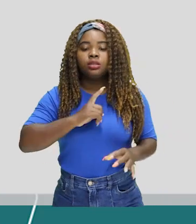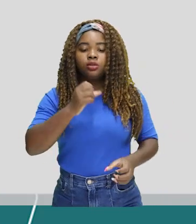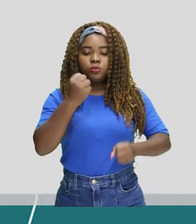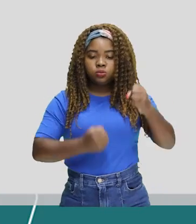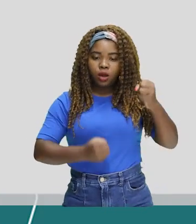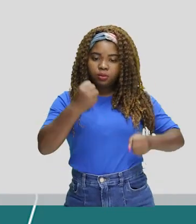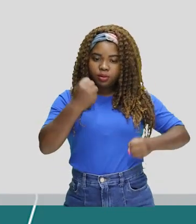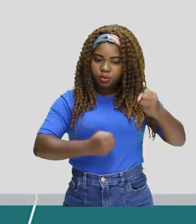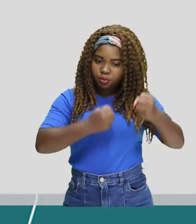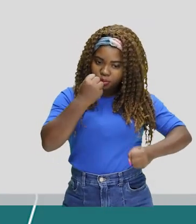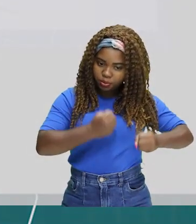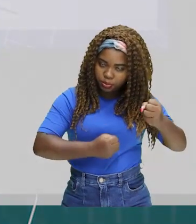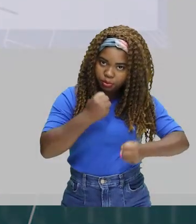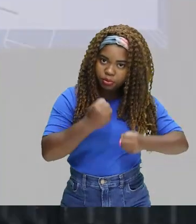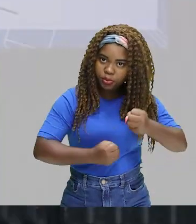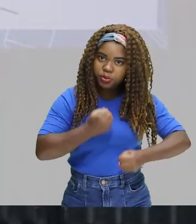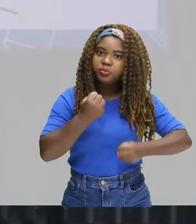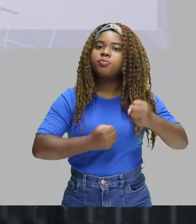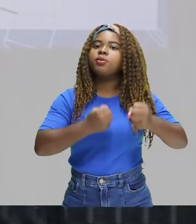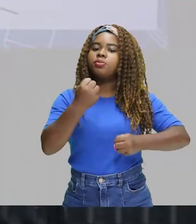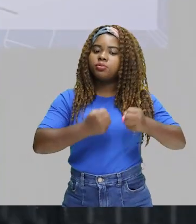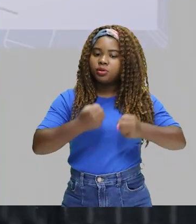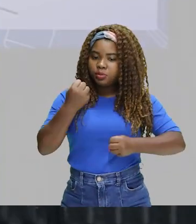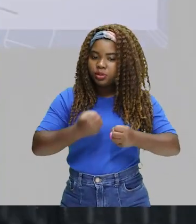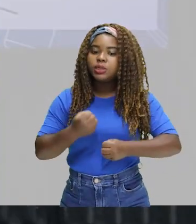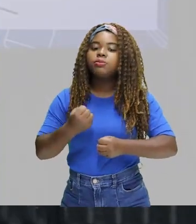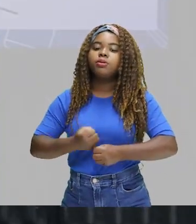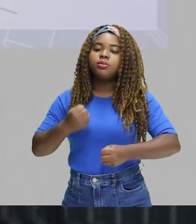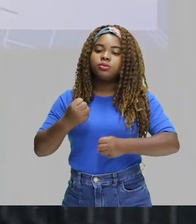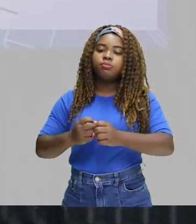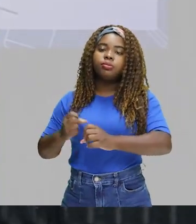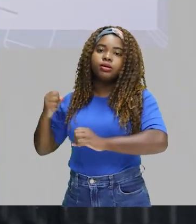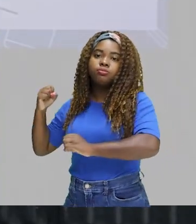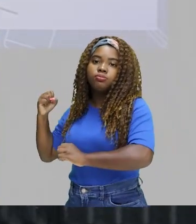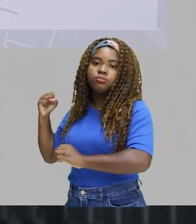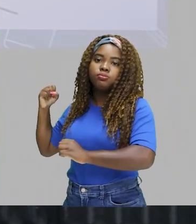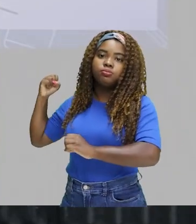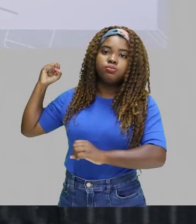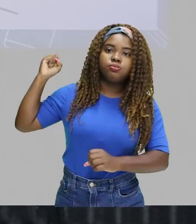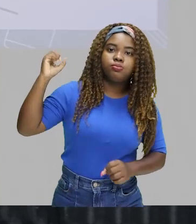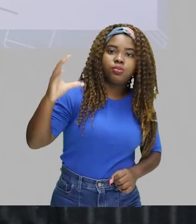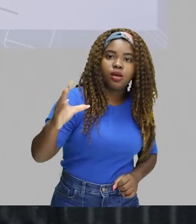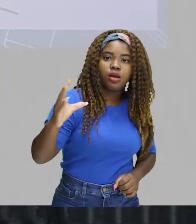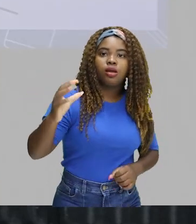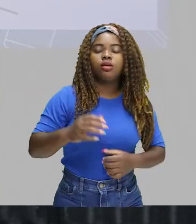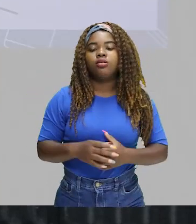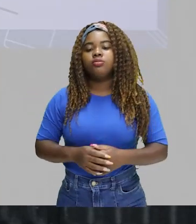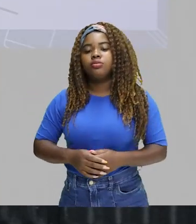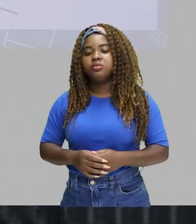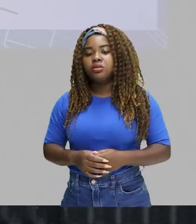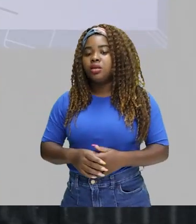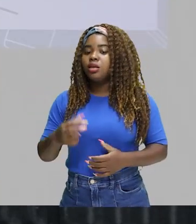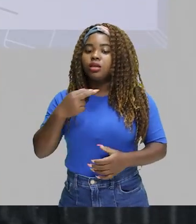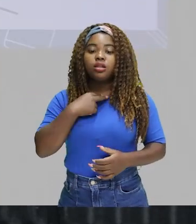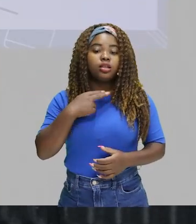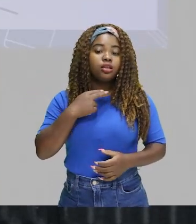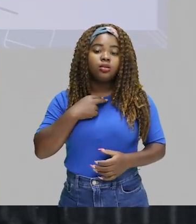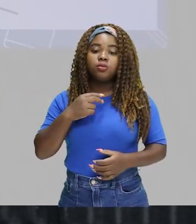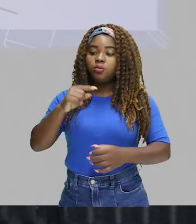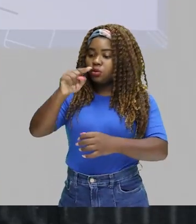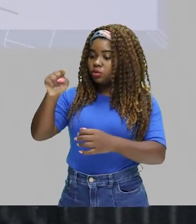corrida nessa raia e realizar o seu lançamento do dardo. Ela não pode ultrapassar, existe uma